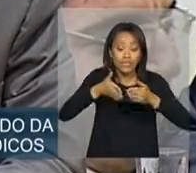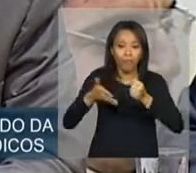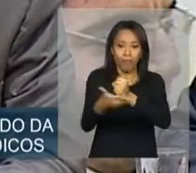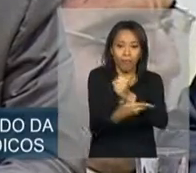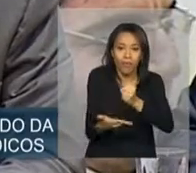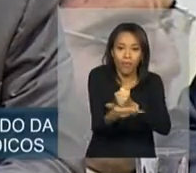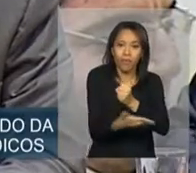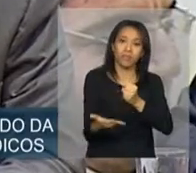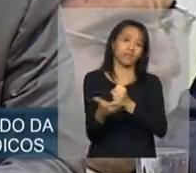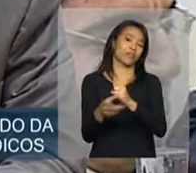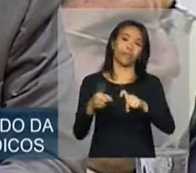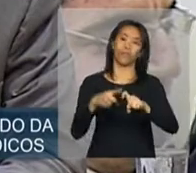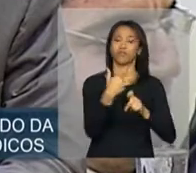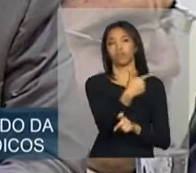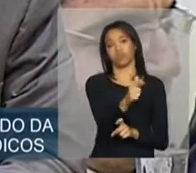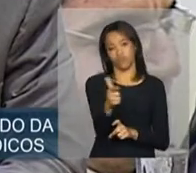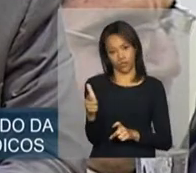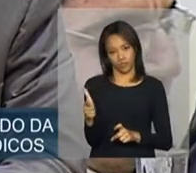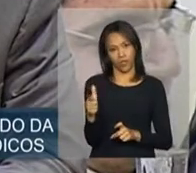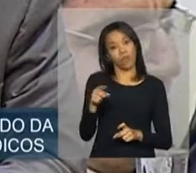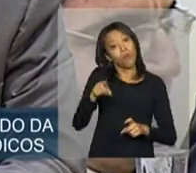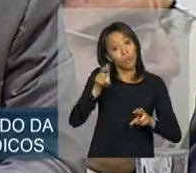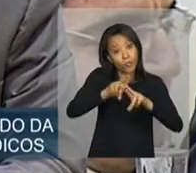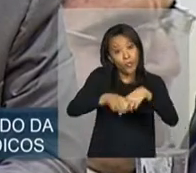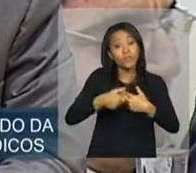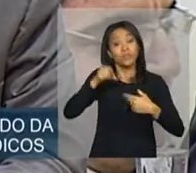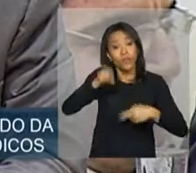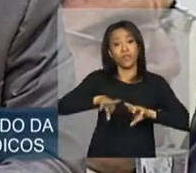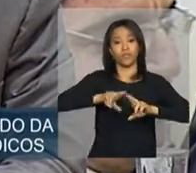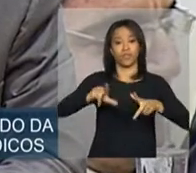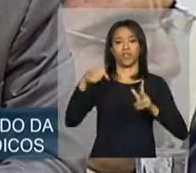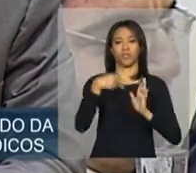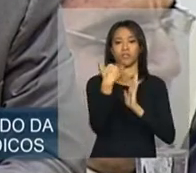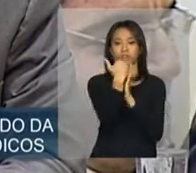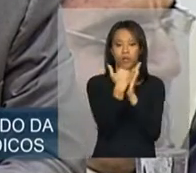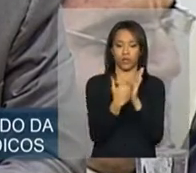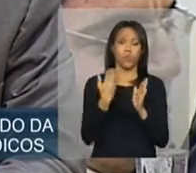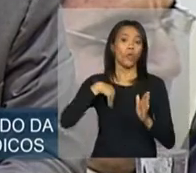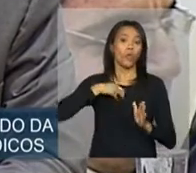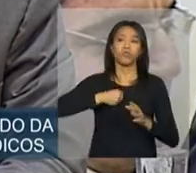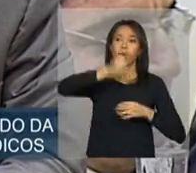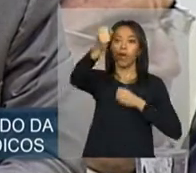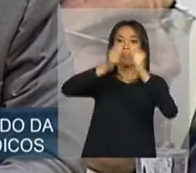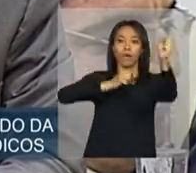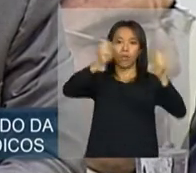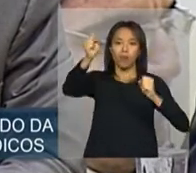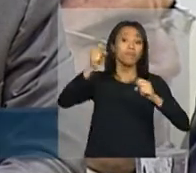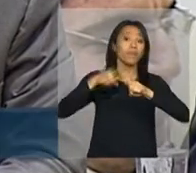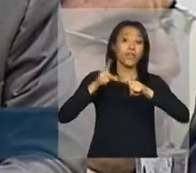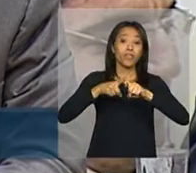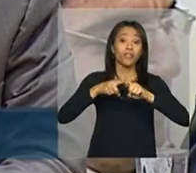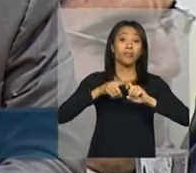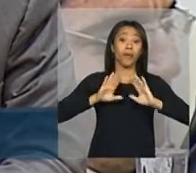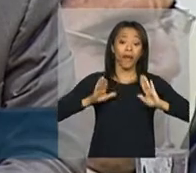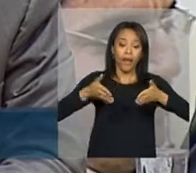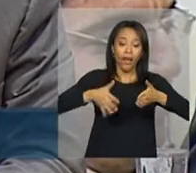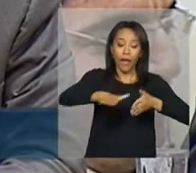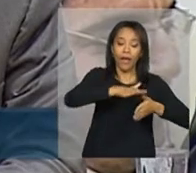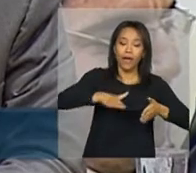então é essa é a primeira diferença nesse programa nós estamos levando médicos para atenção básica